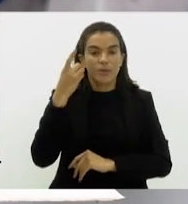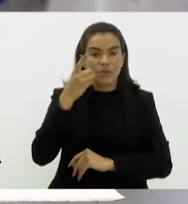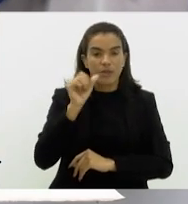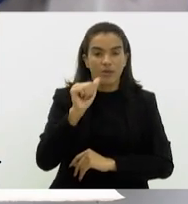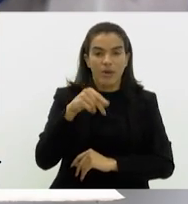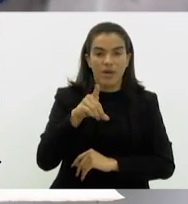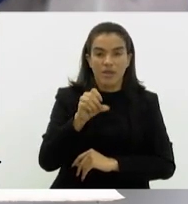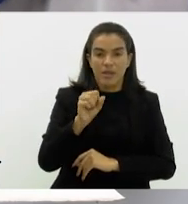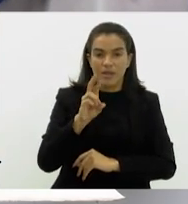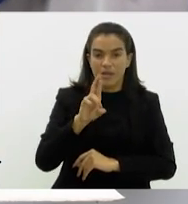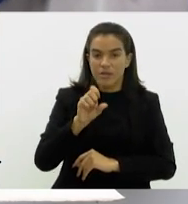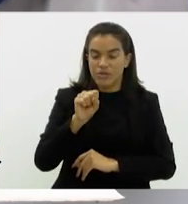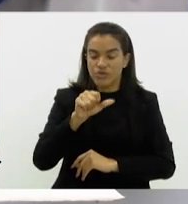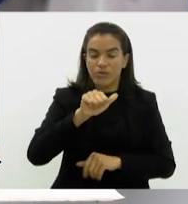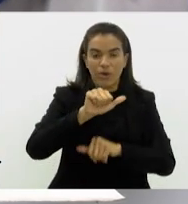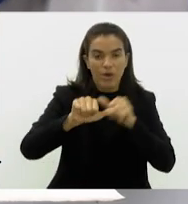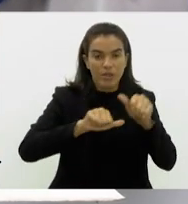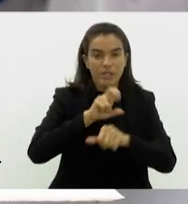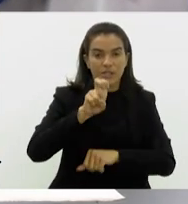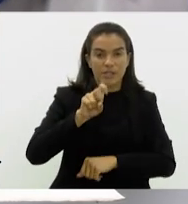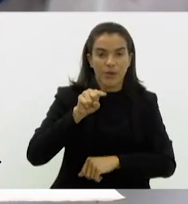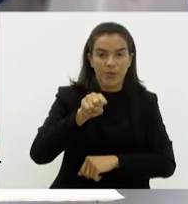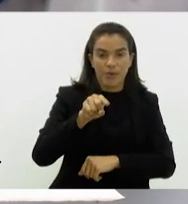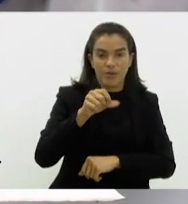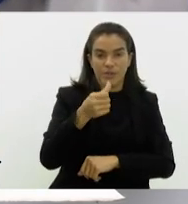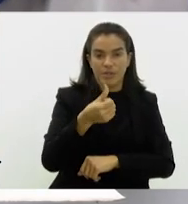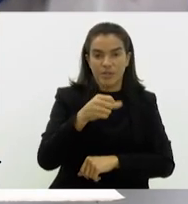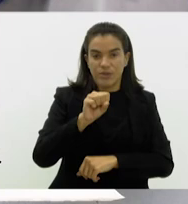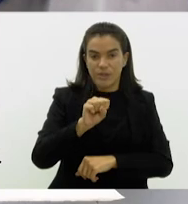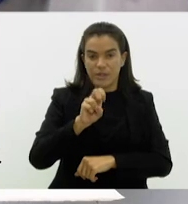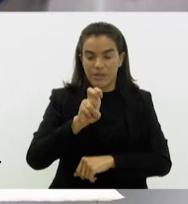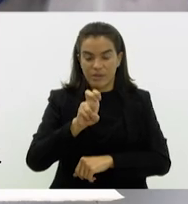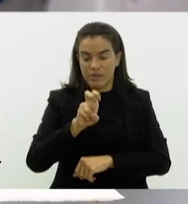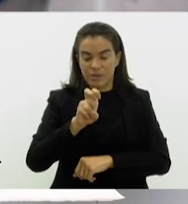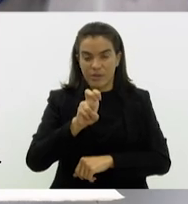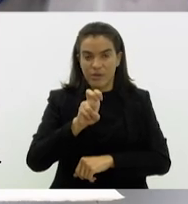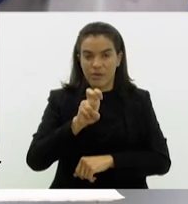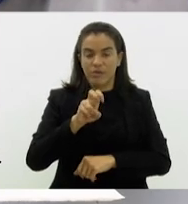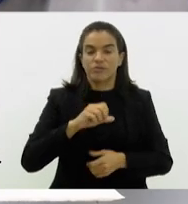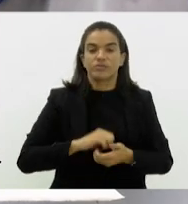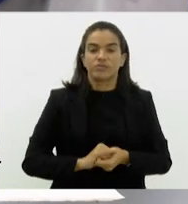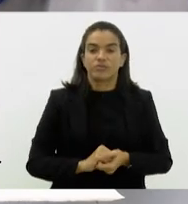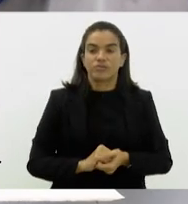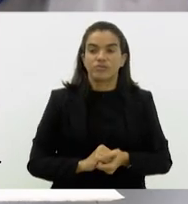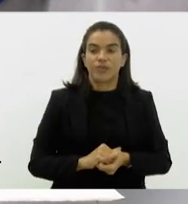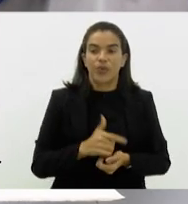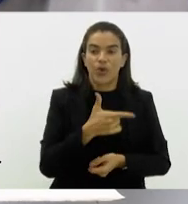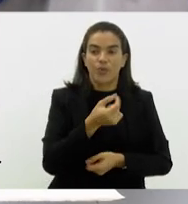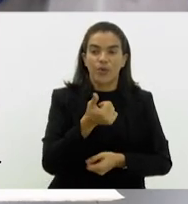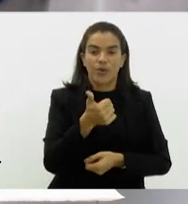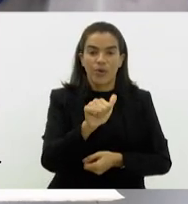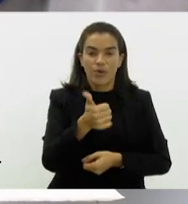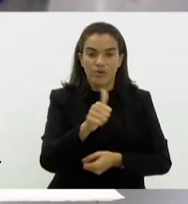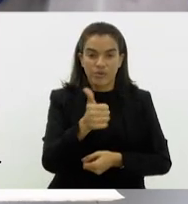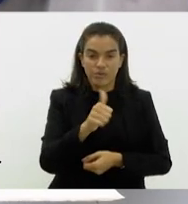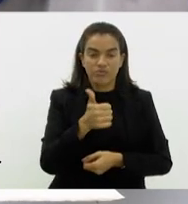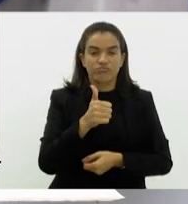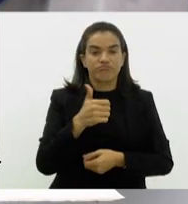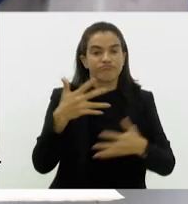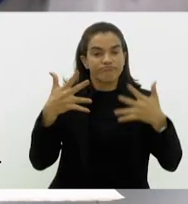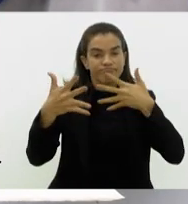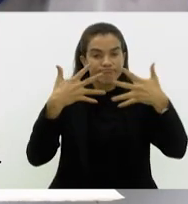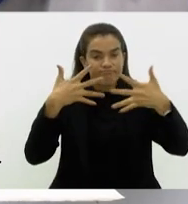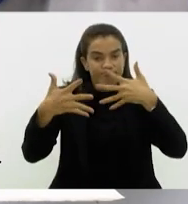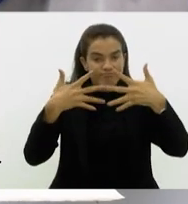Anderson Moraes, que altera a lei 5.981 de 2011, de 3 de junho de 2011, que disciplina o dever de transparência